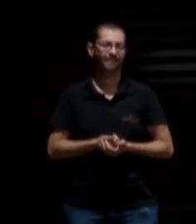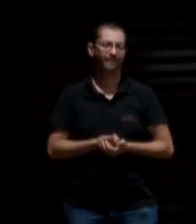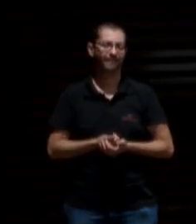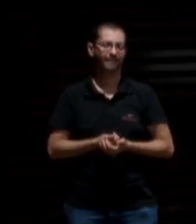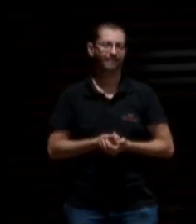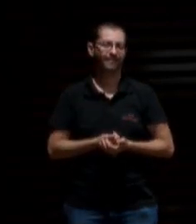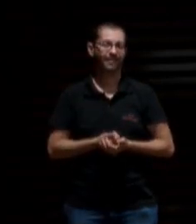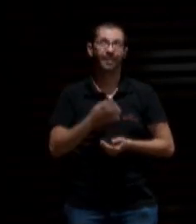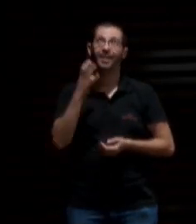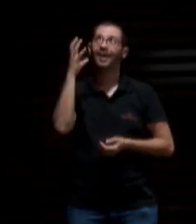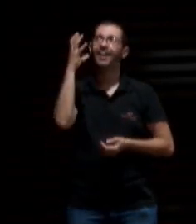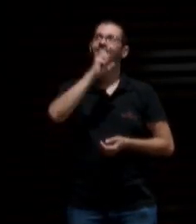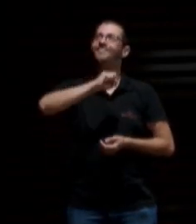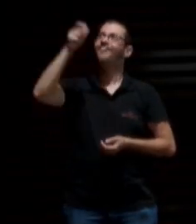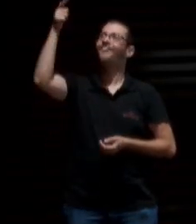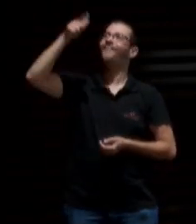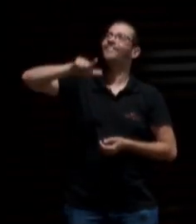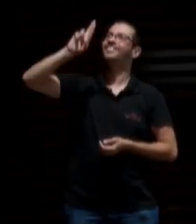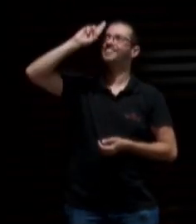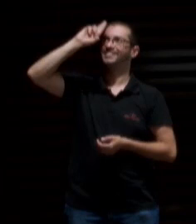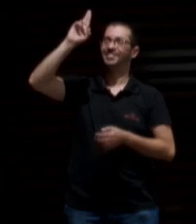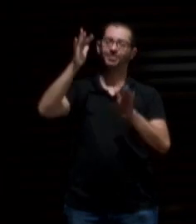Volta, Senhor Jesus.